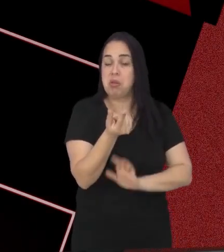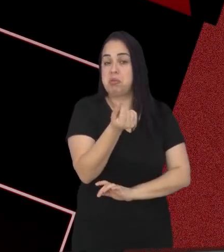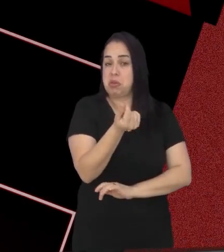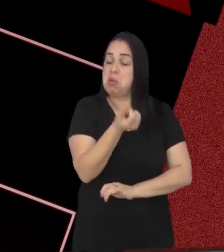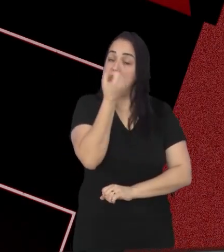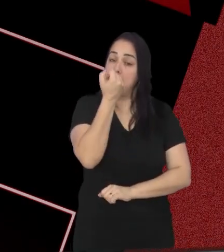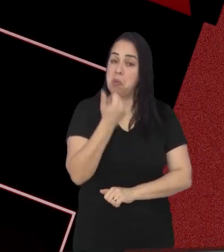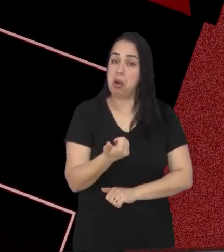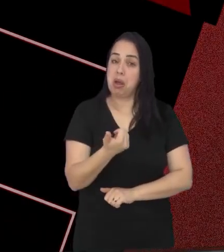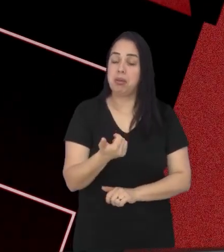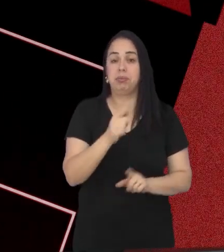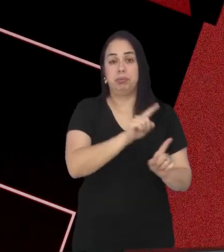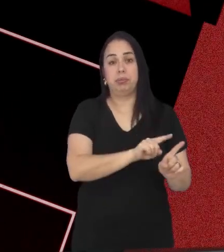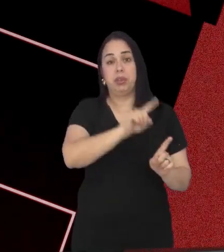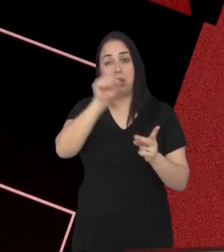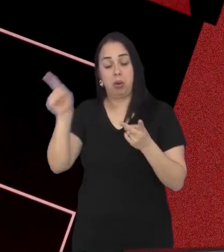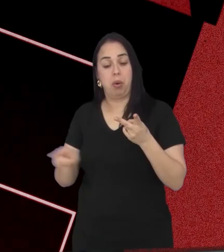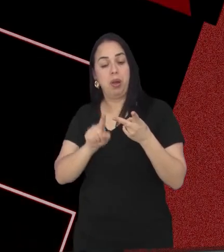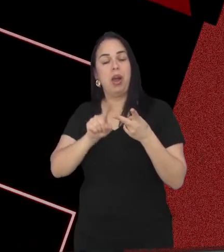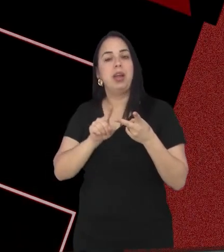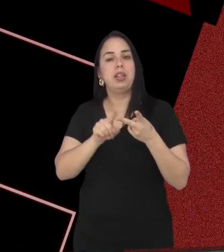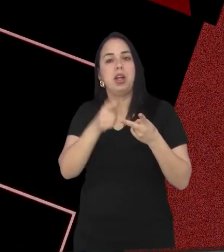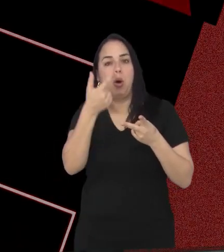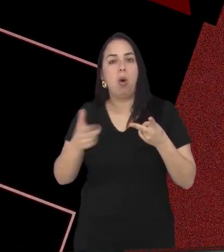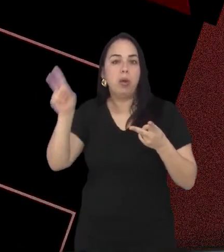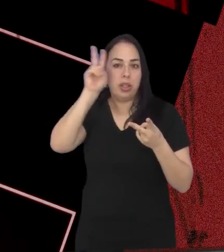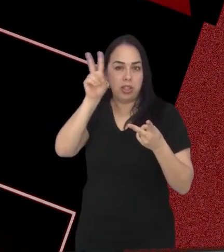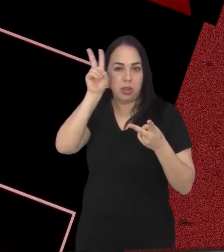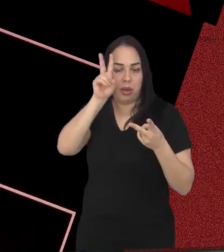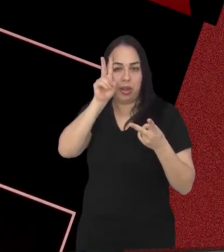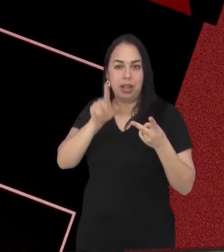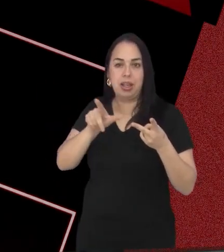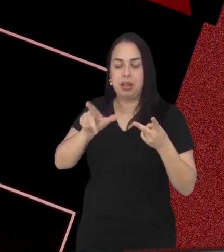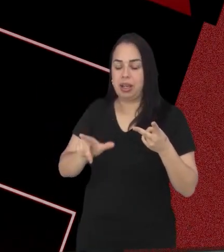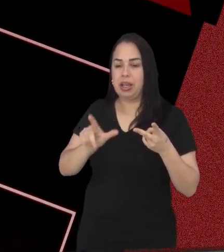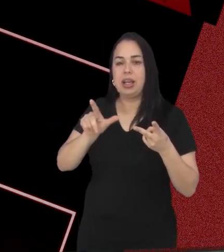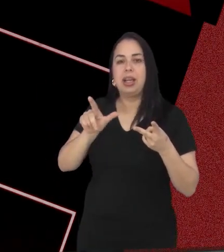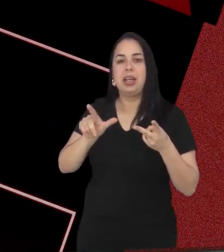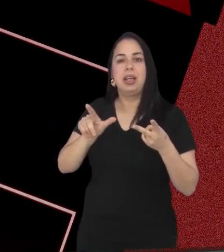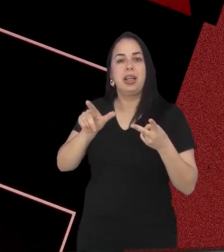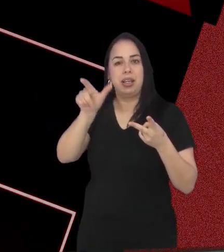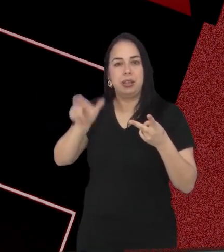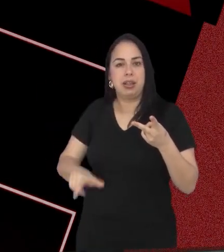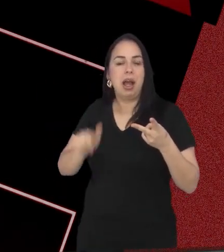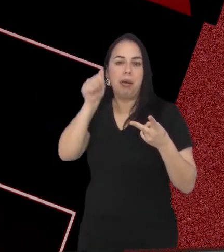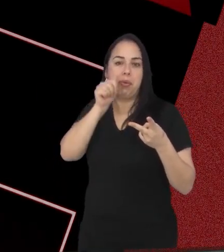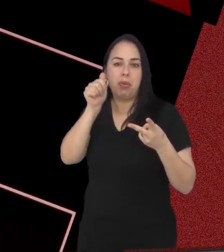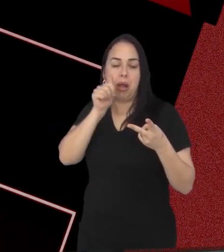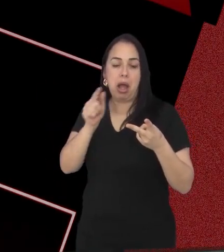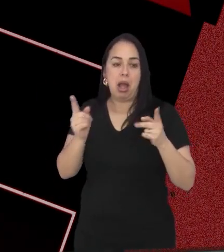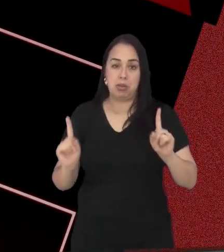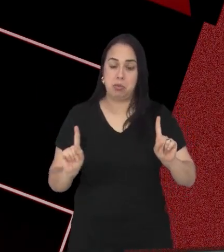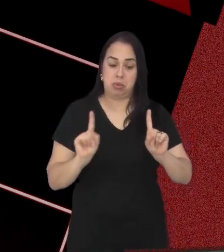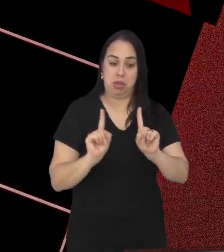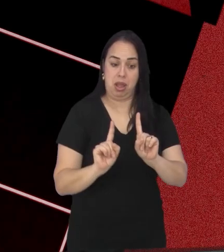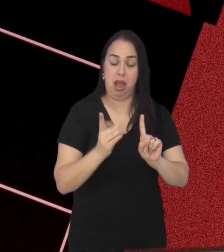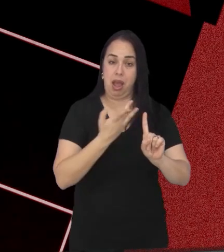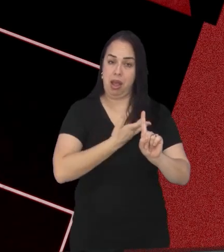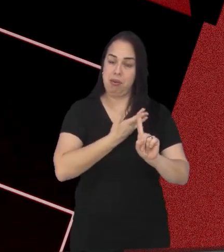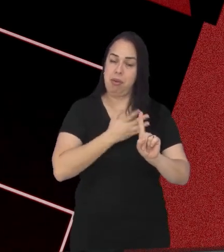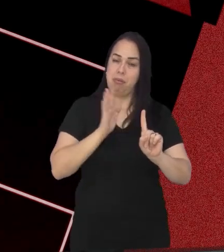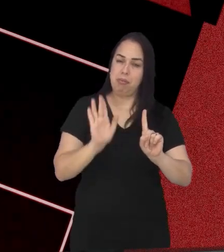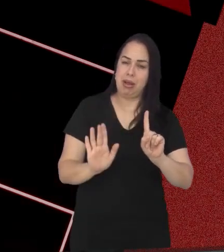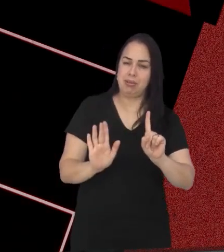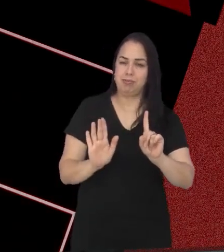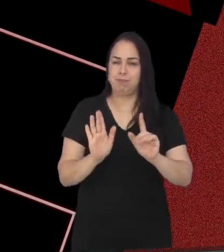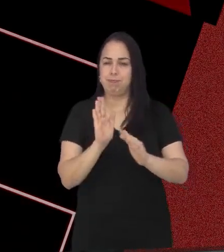confortável. Em paralelo, nós conhecemos a história da Hillary, que é uma antiga amiga da Margaret, mas a amizade delas está